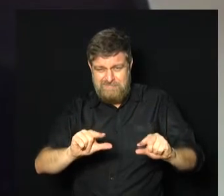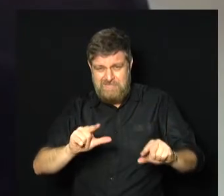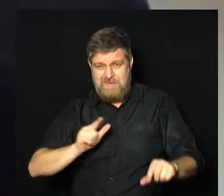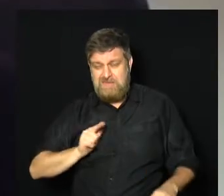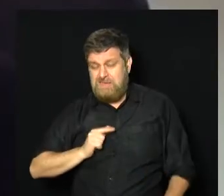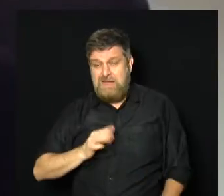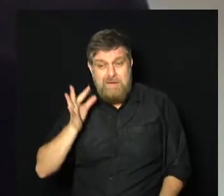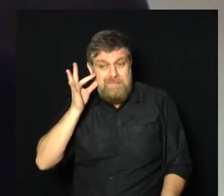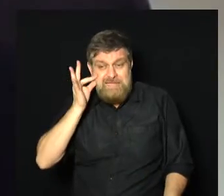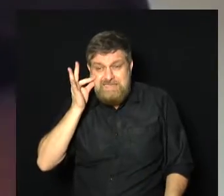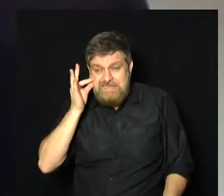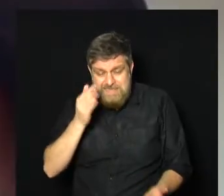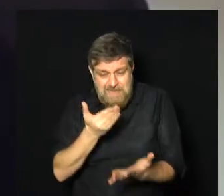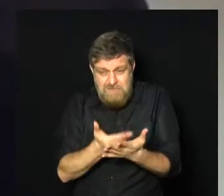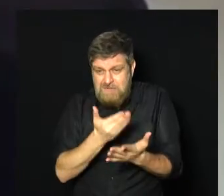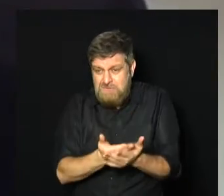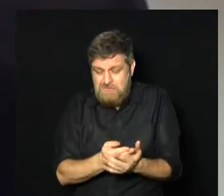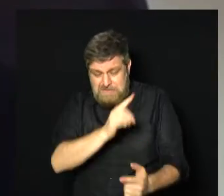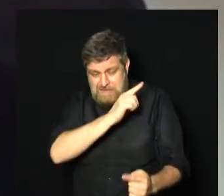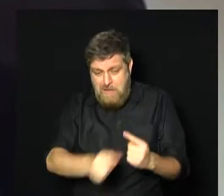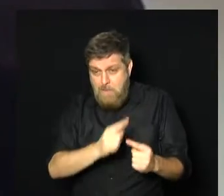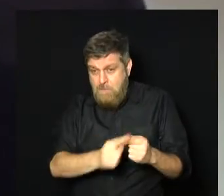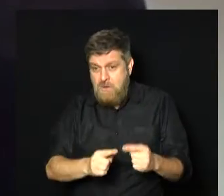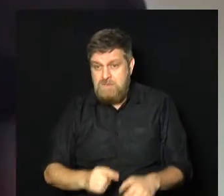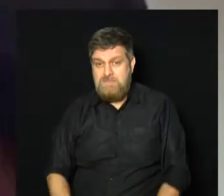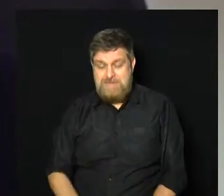aulas presenciais, mas uma vez que tiver condições